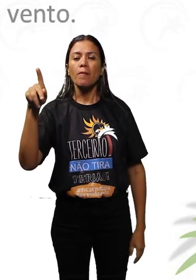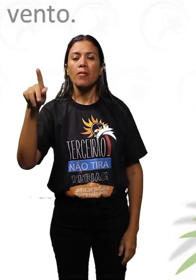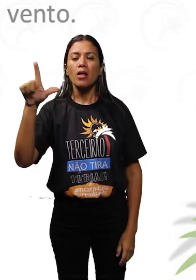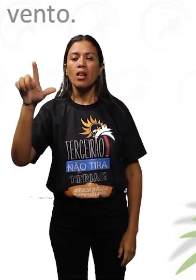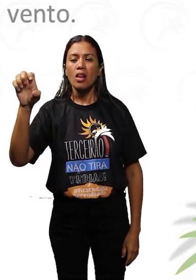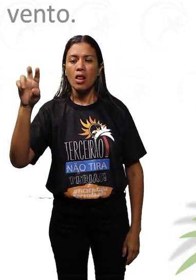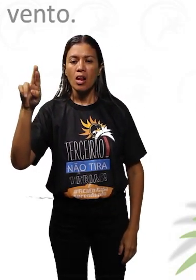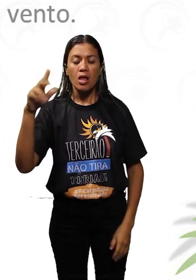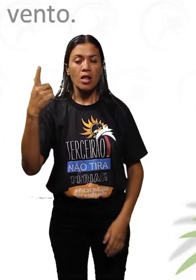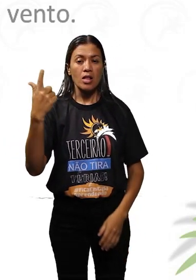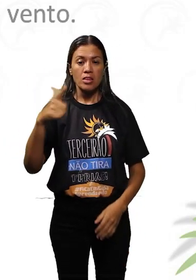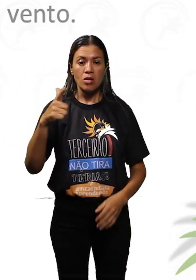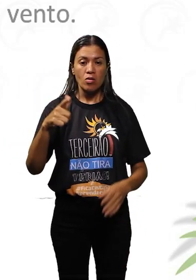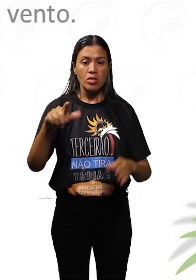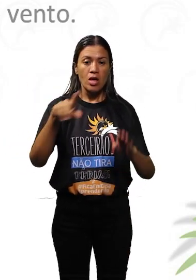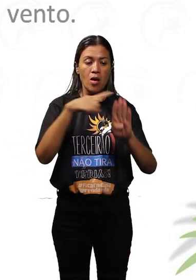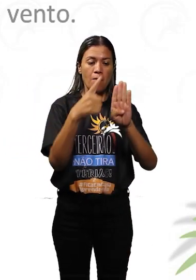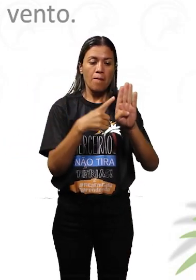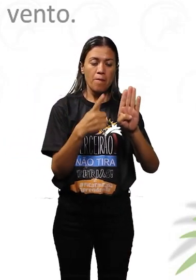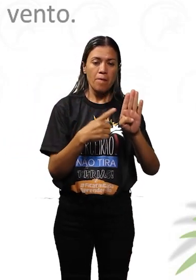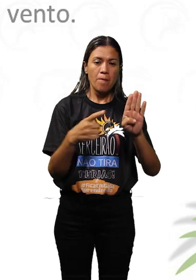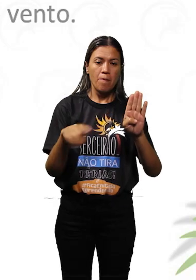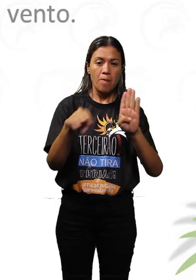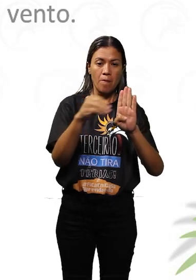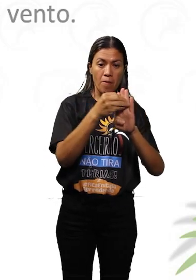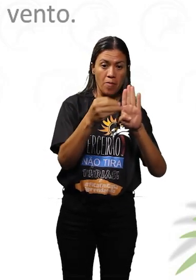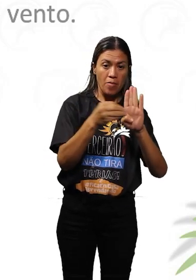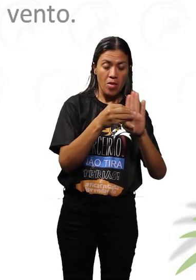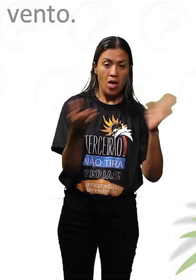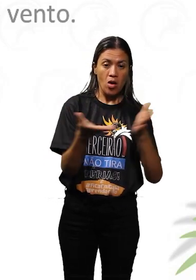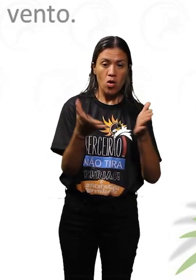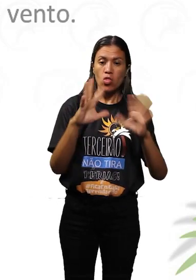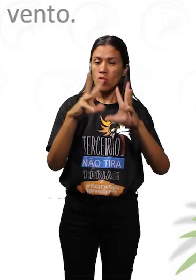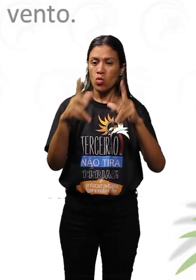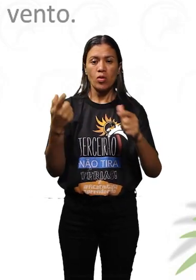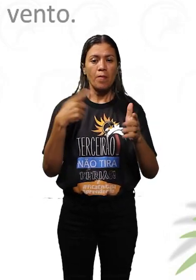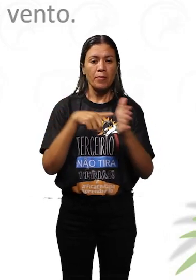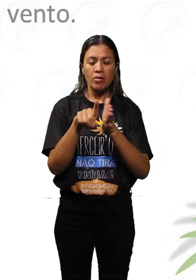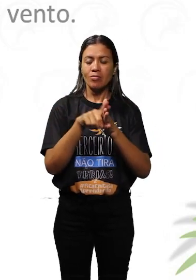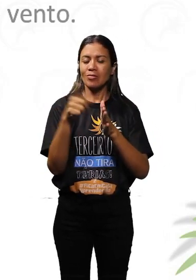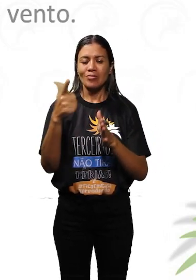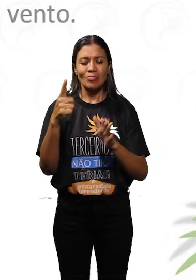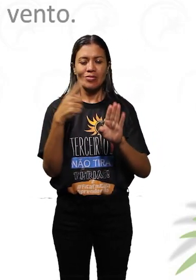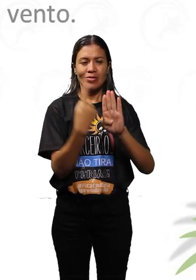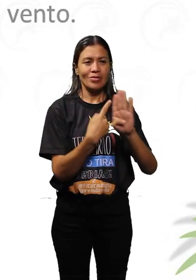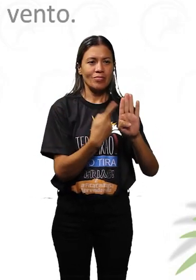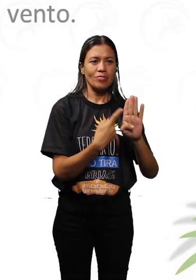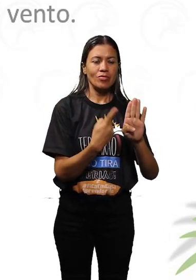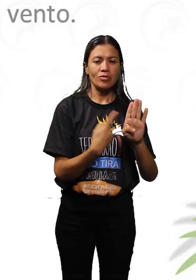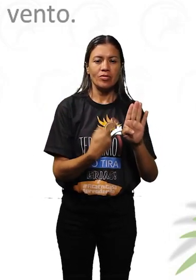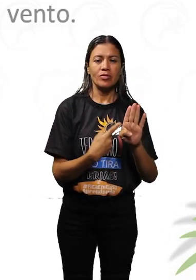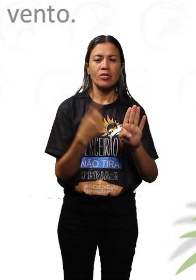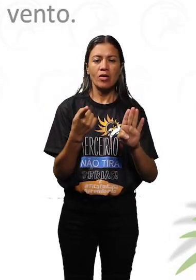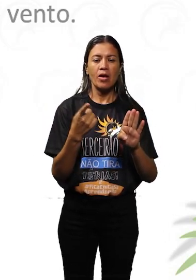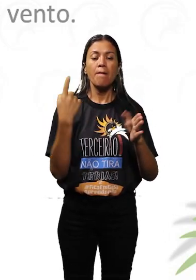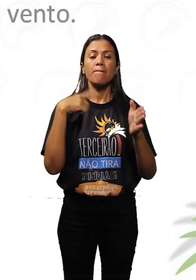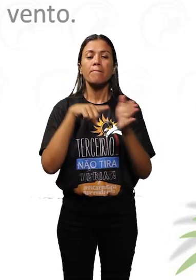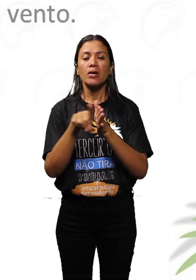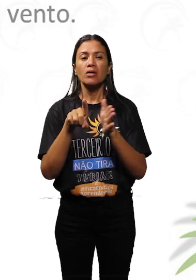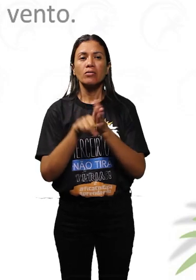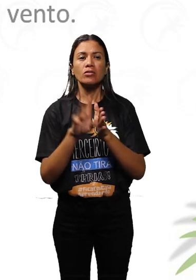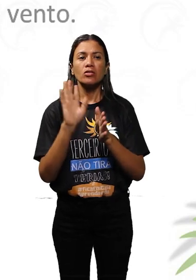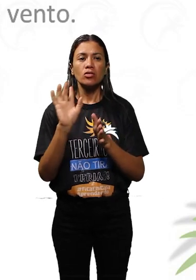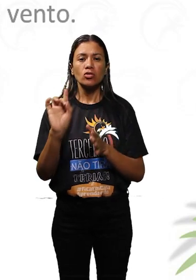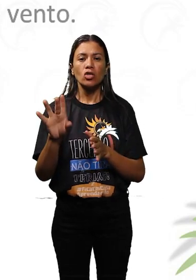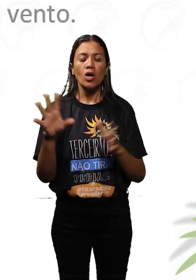no material de vocês, eu acrescentei para vocês agora. Então, todas essas questões não estão na apostila, tá bom, criança? Elas são questões que eu coloquei para a